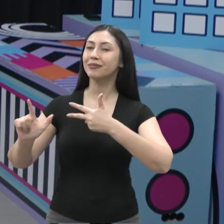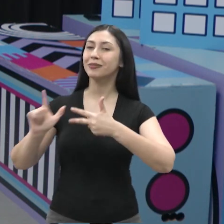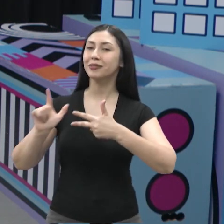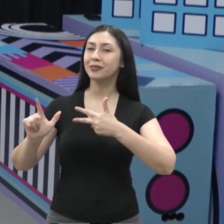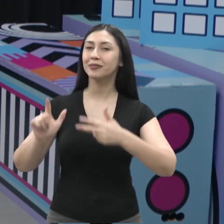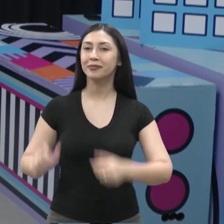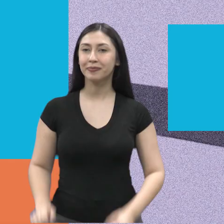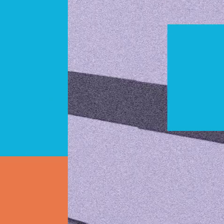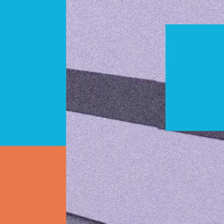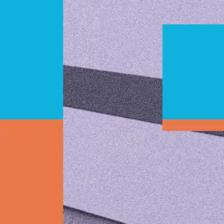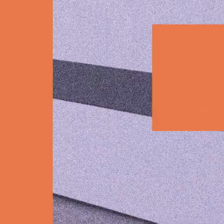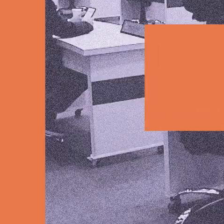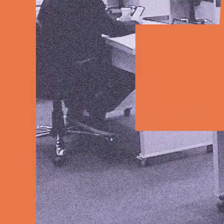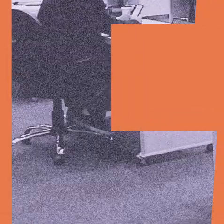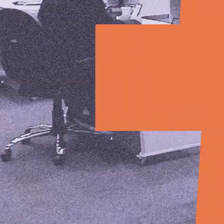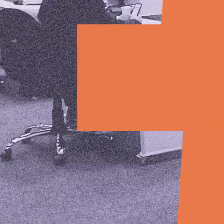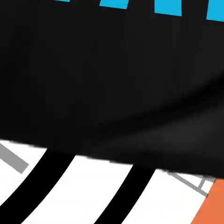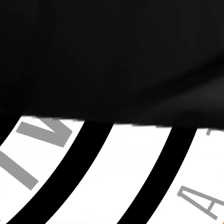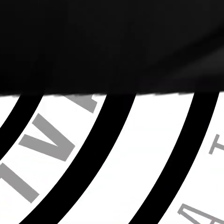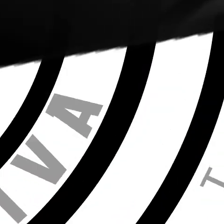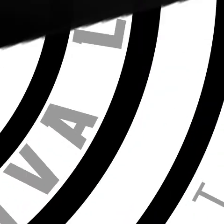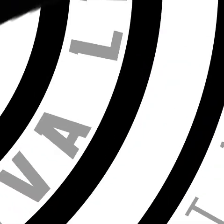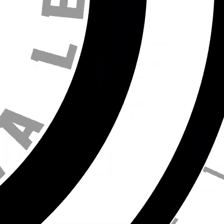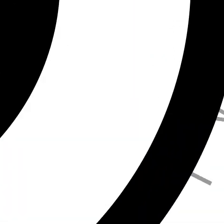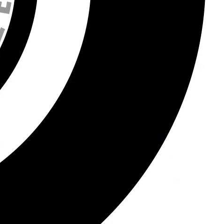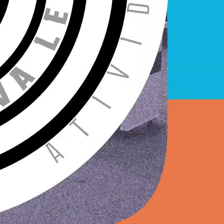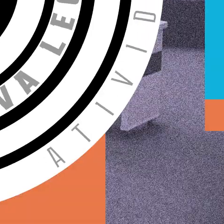Atividade Legislativa.